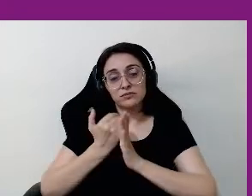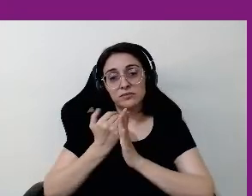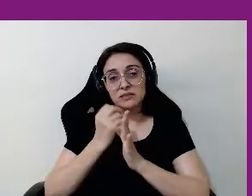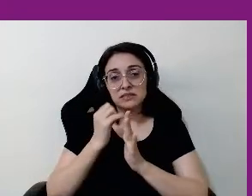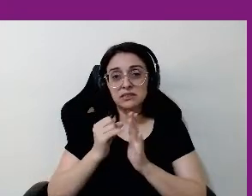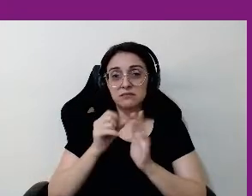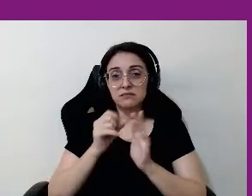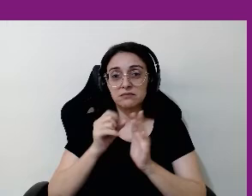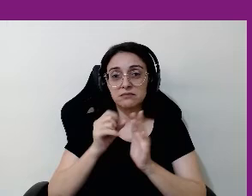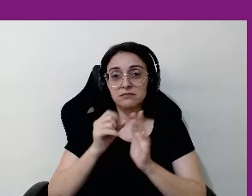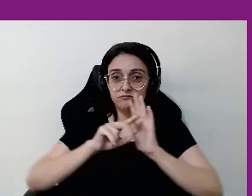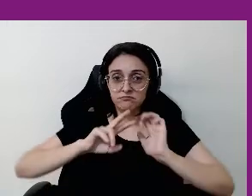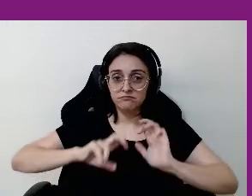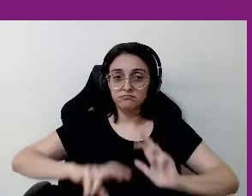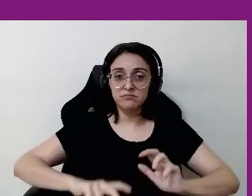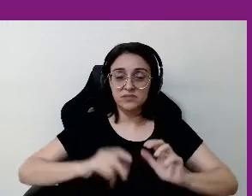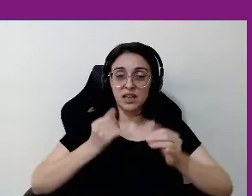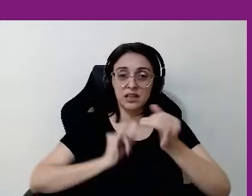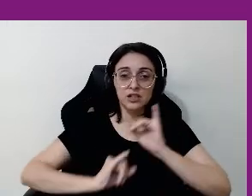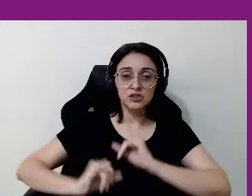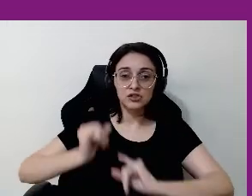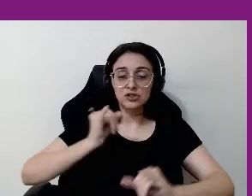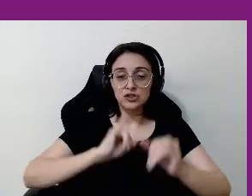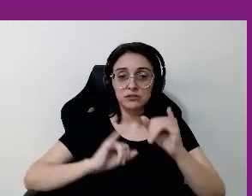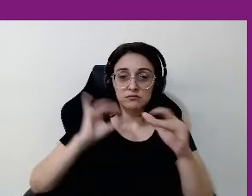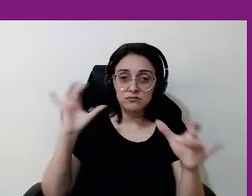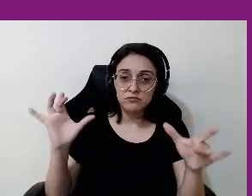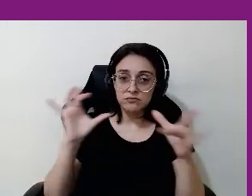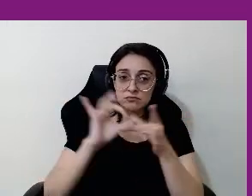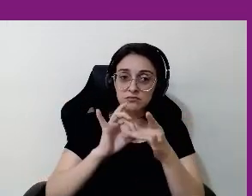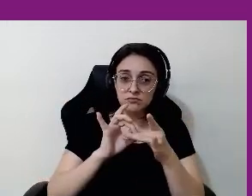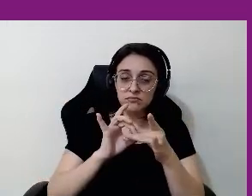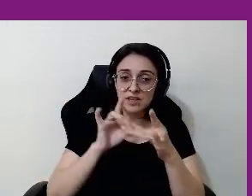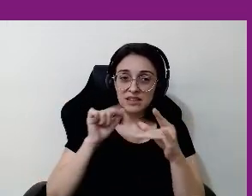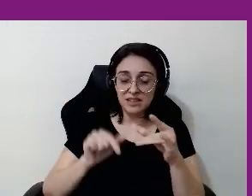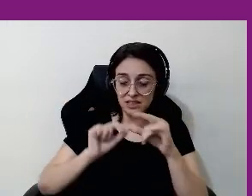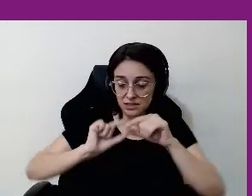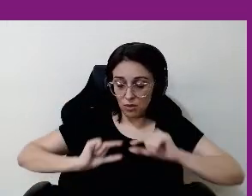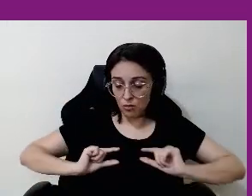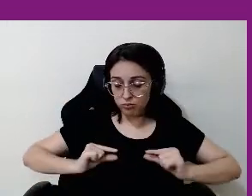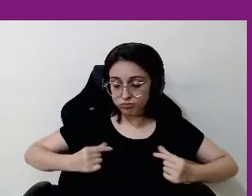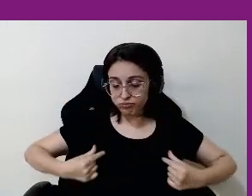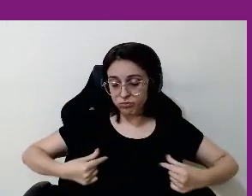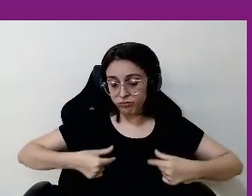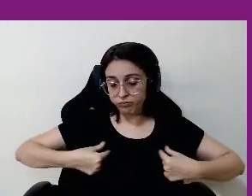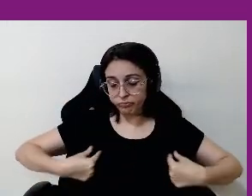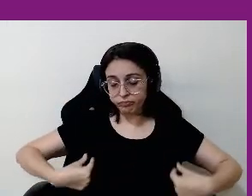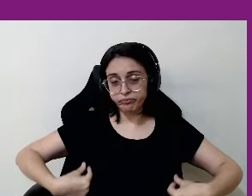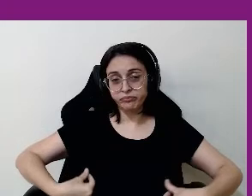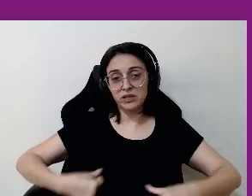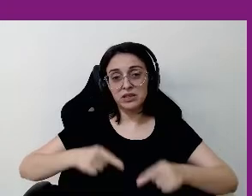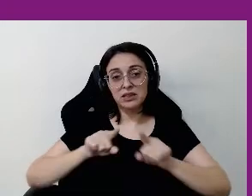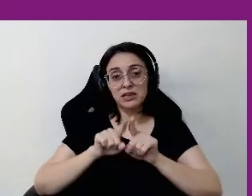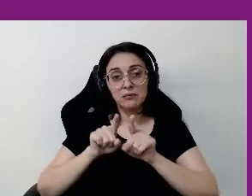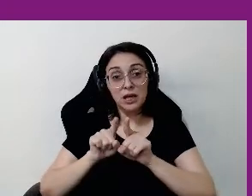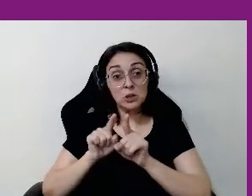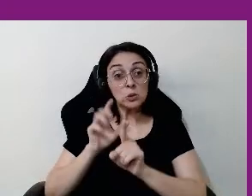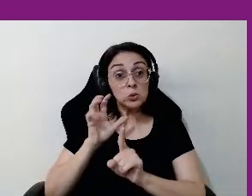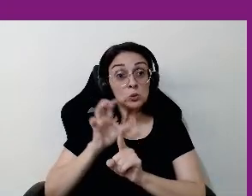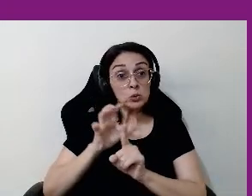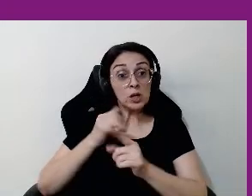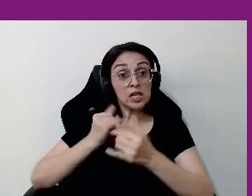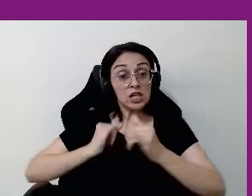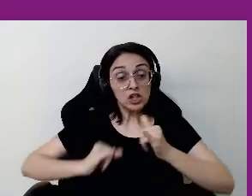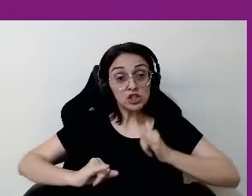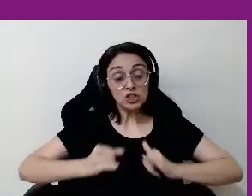gente analisa a energia associada nesse tecido pulmonar e a intensidade dessa